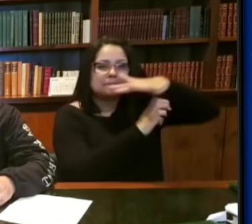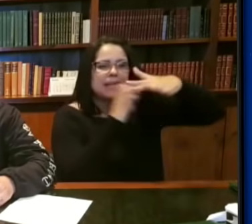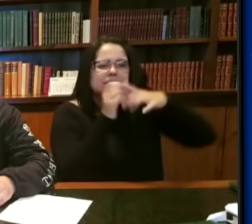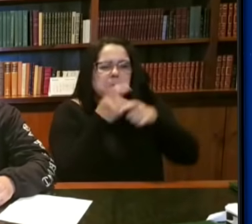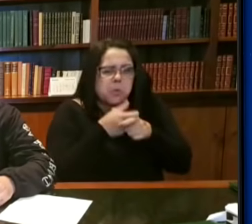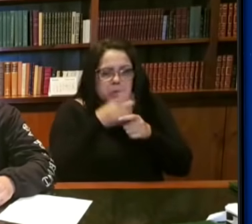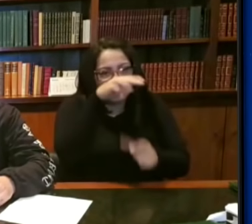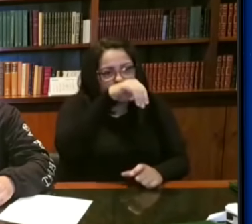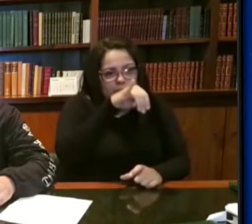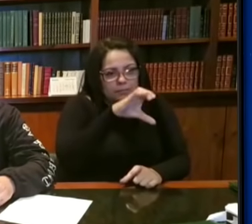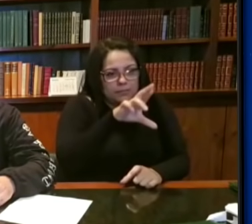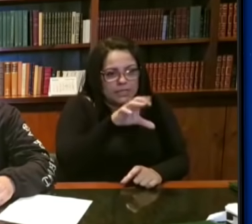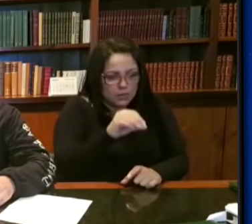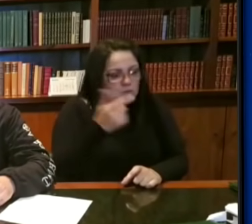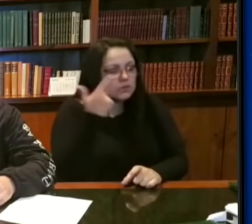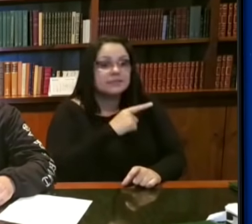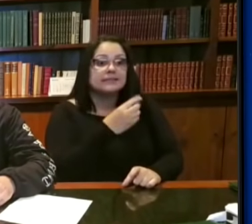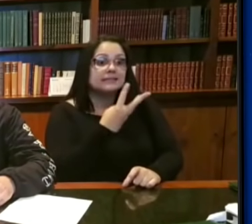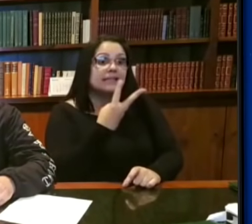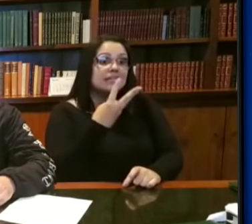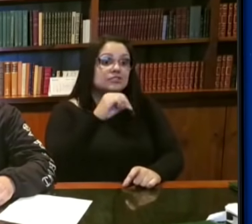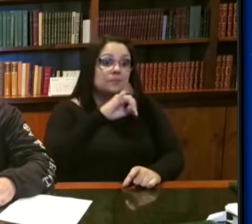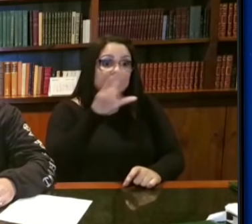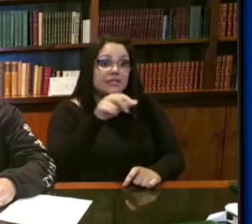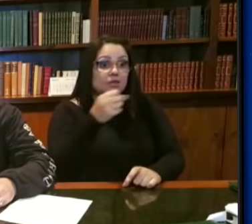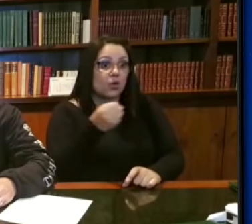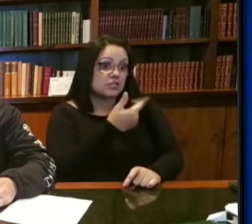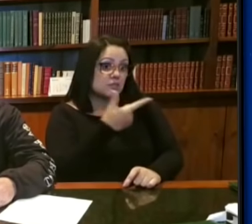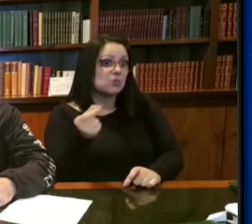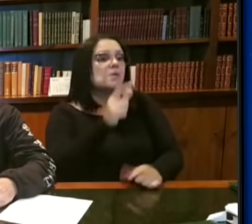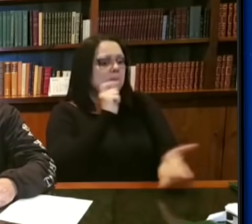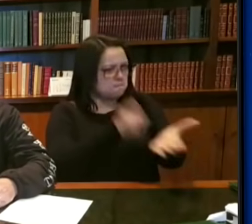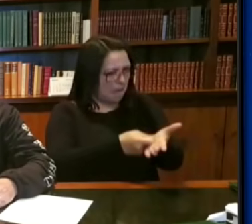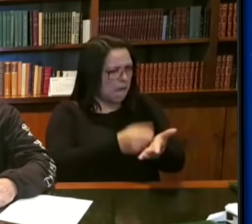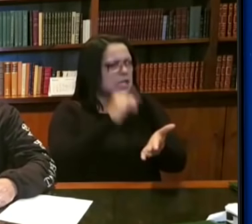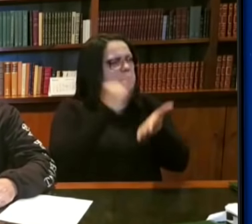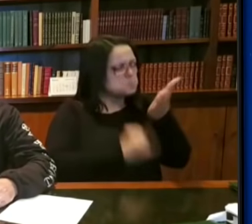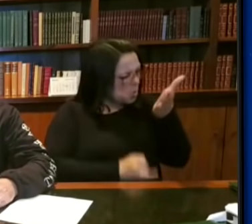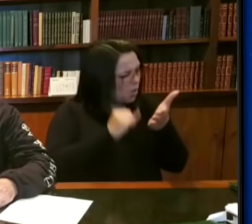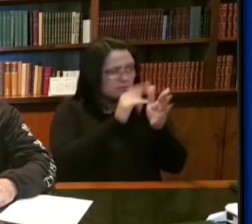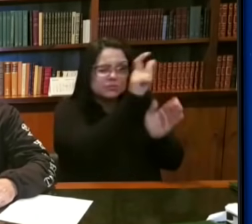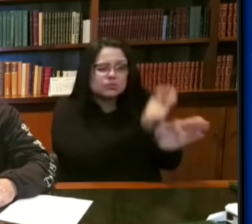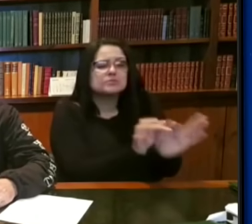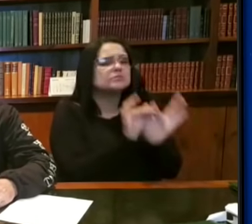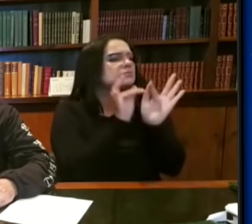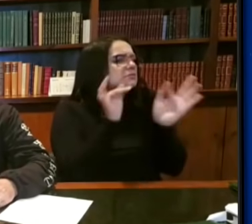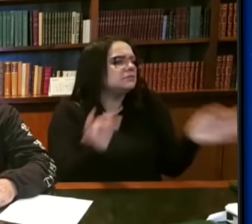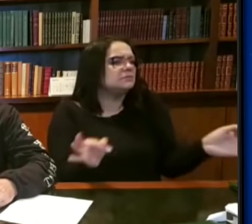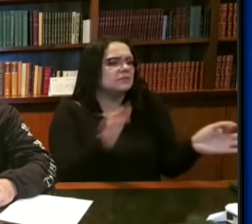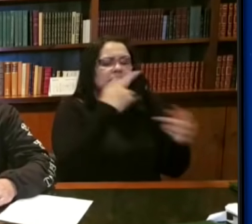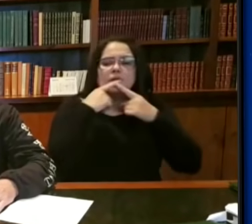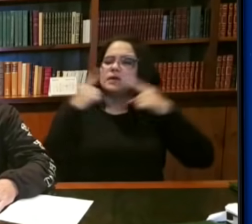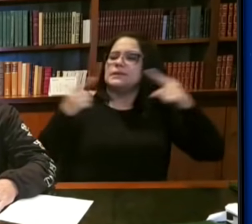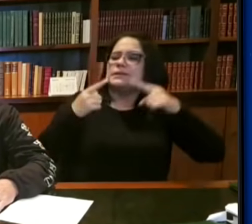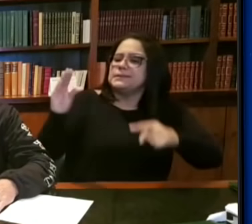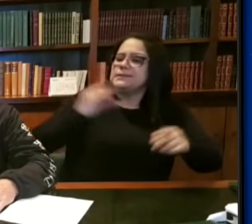e 200 pequenos empresários que pagam imposto, bons pagadores de impostos, gente simples. E estava reclamando que o dinheiro